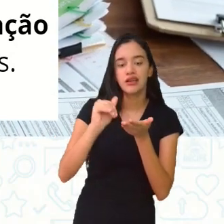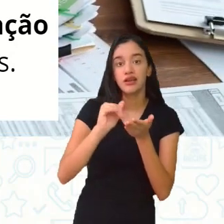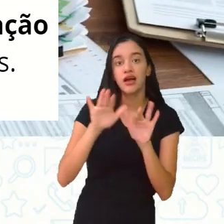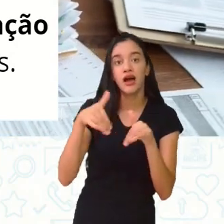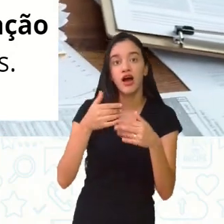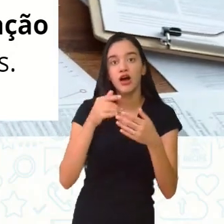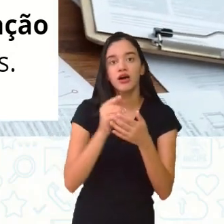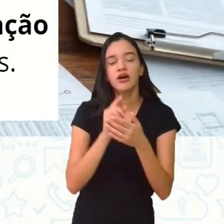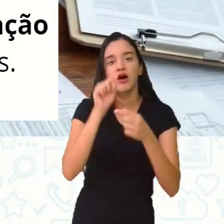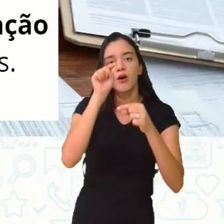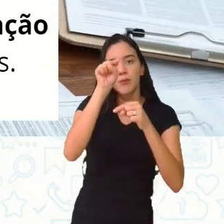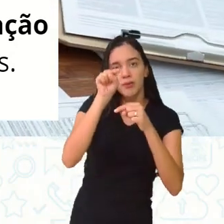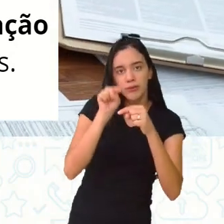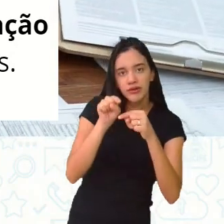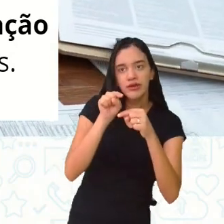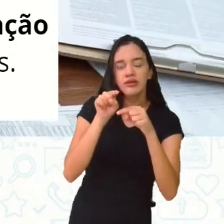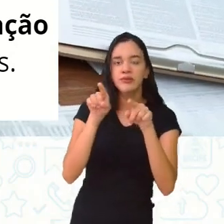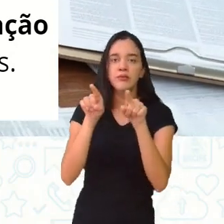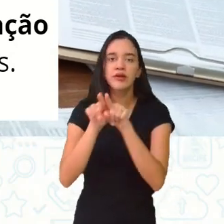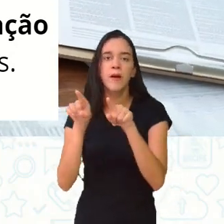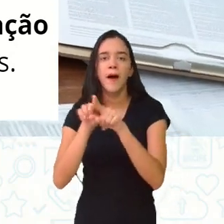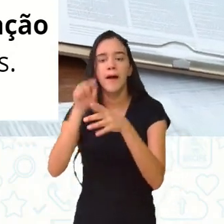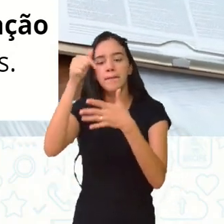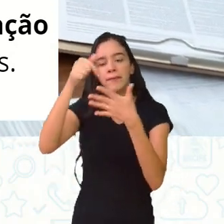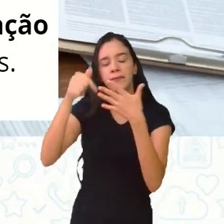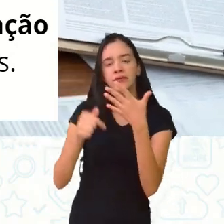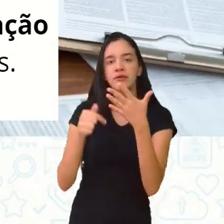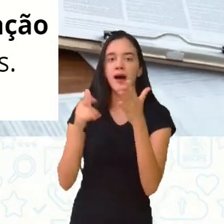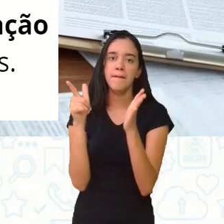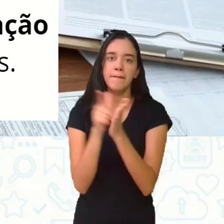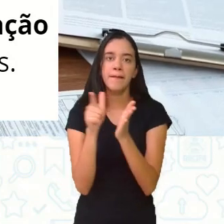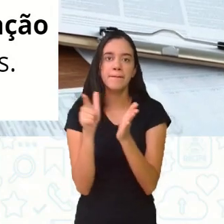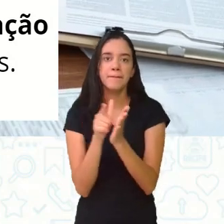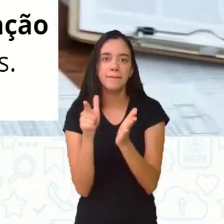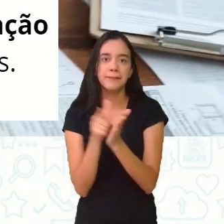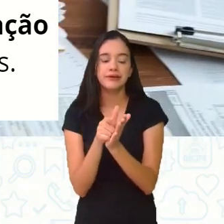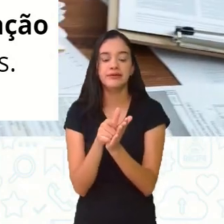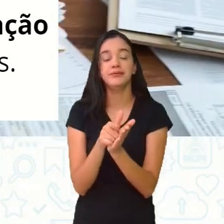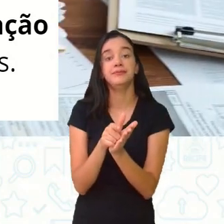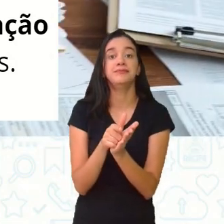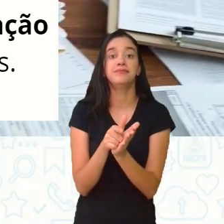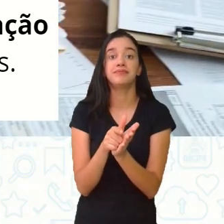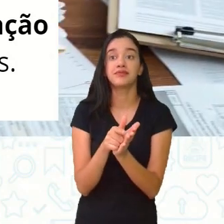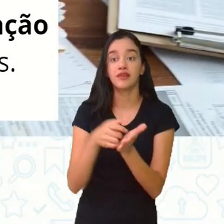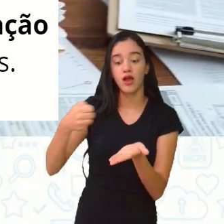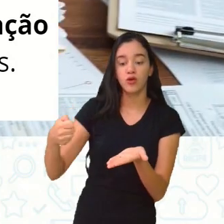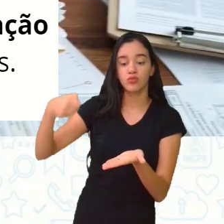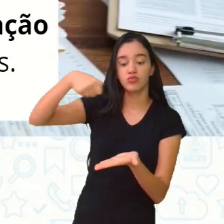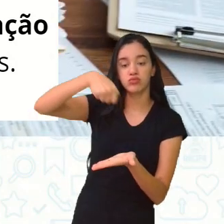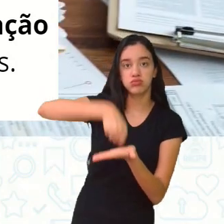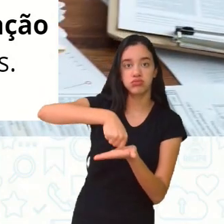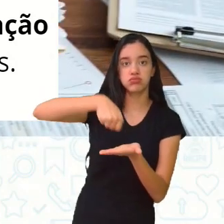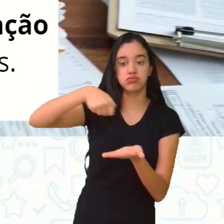pontos, papéis, carimbo e clipes, não é? Então, nós temos aí a enumeração